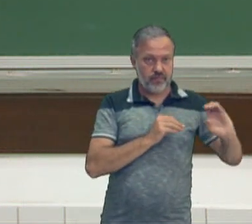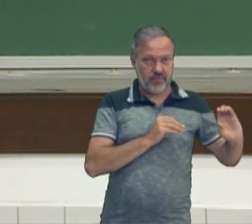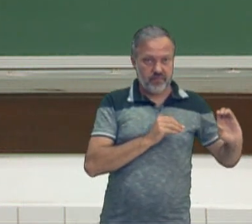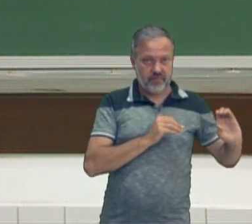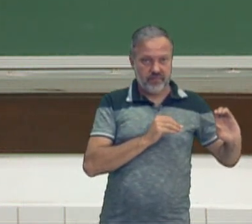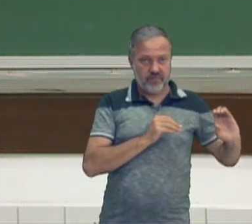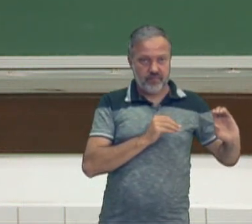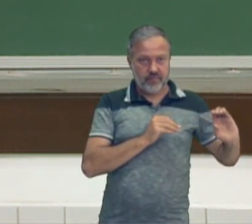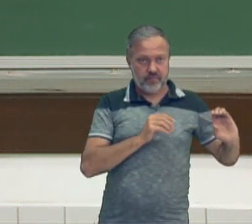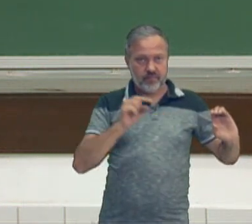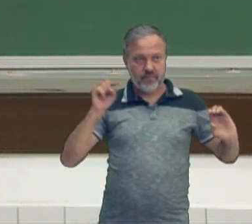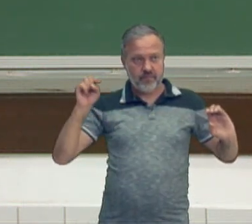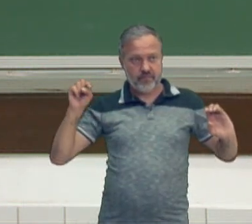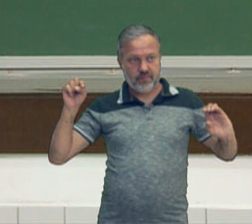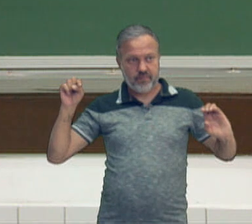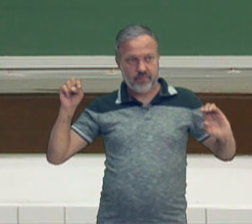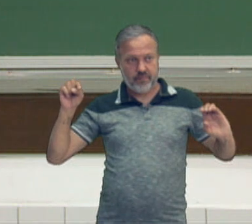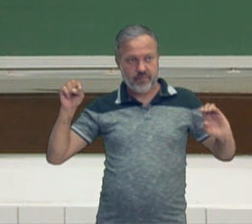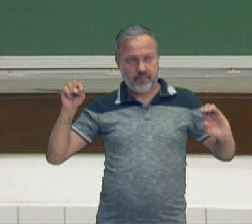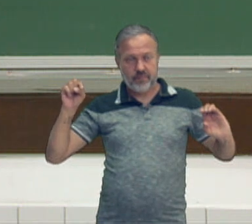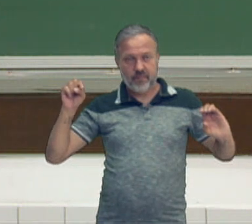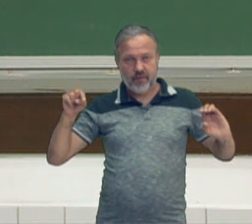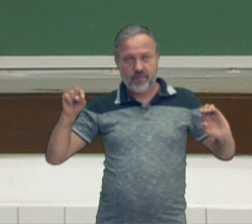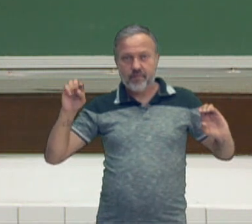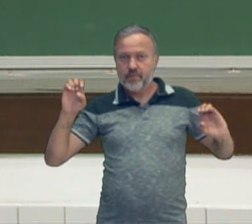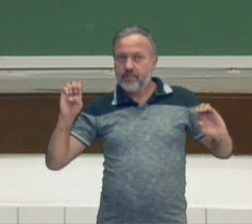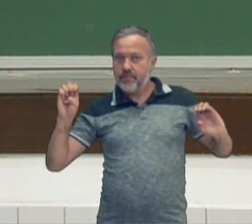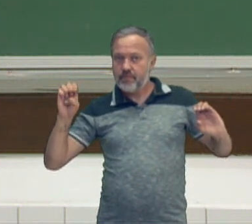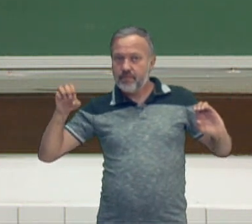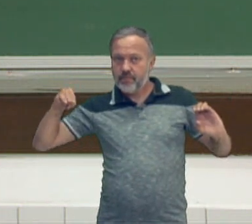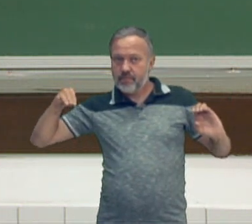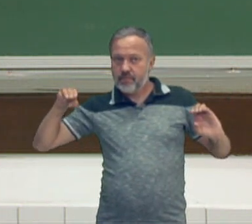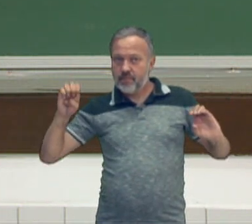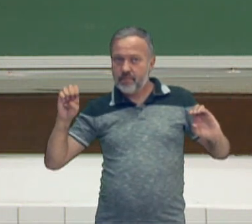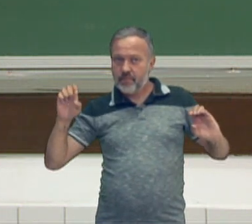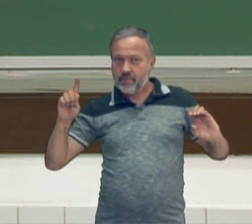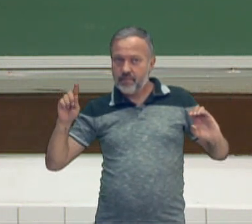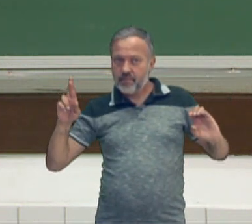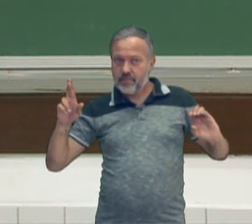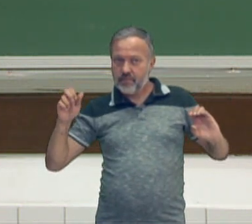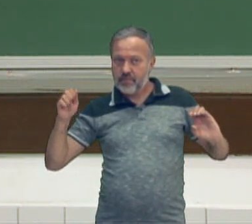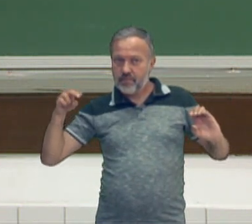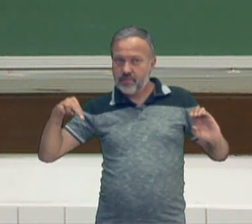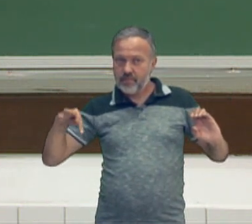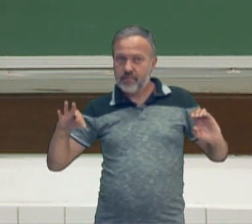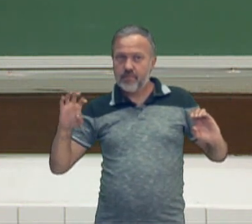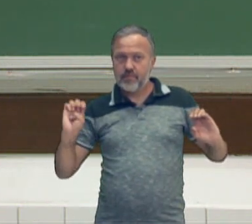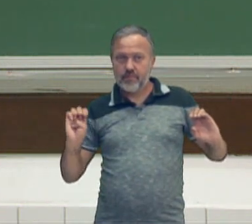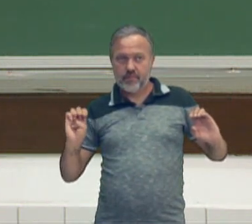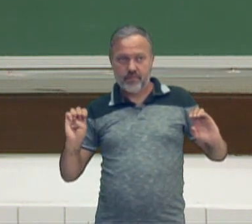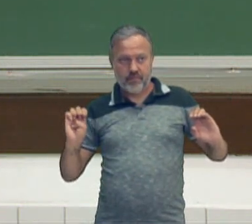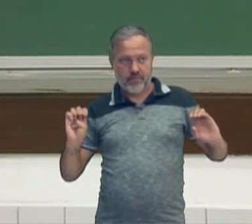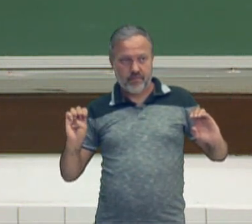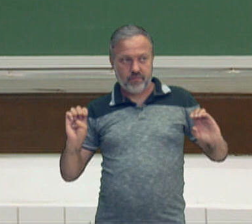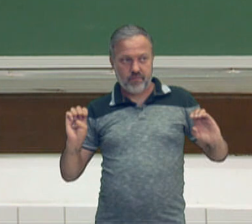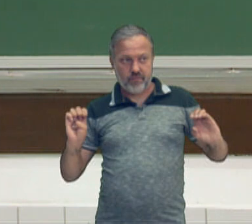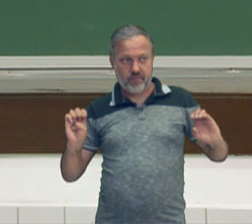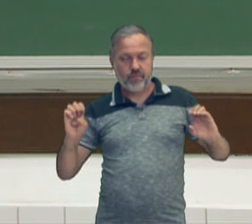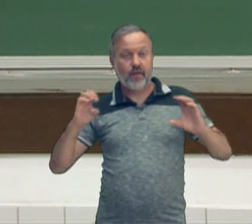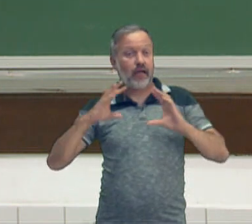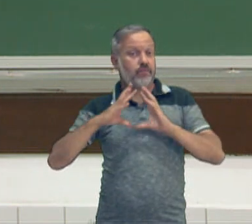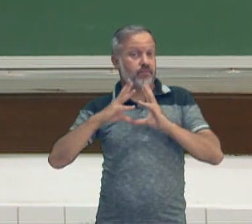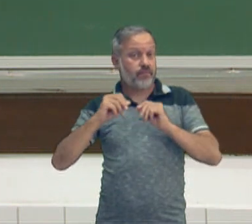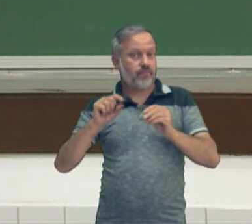estou chegando, eu sou um imigrante. Entenderam? Portanto, vamos combinar assim. Toda vez que